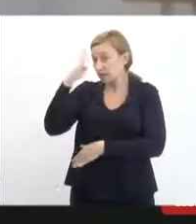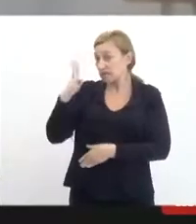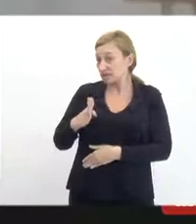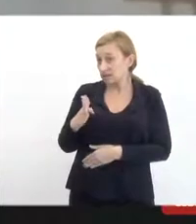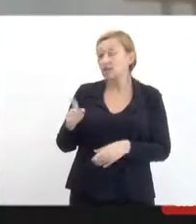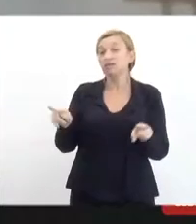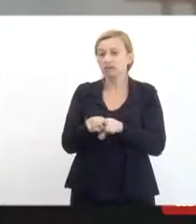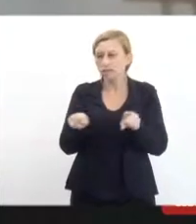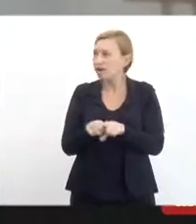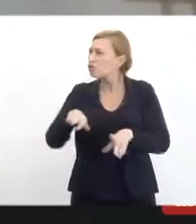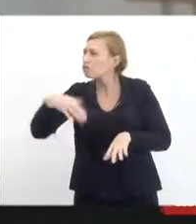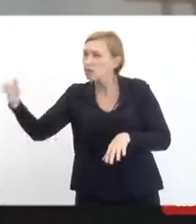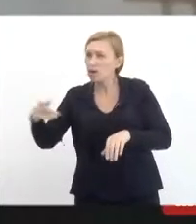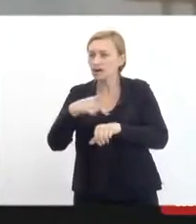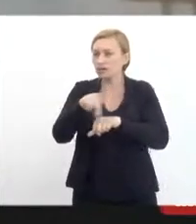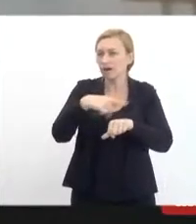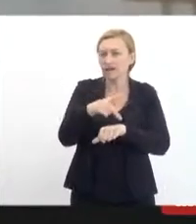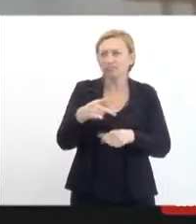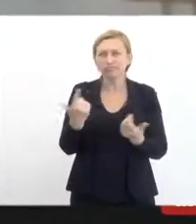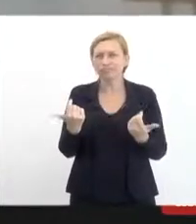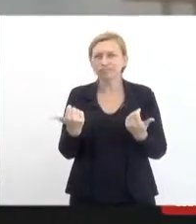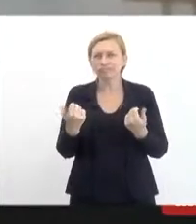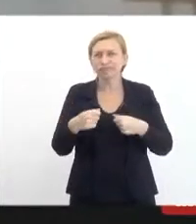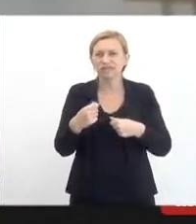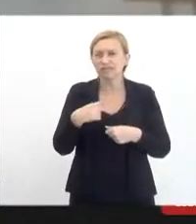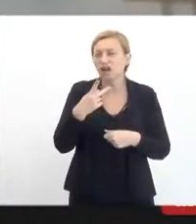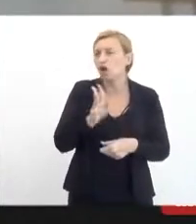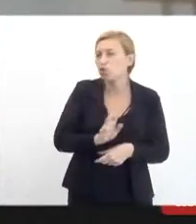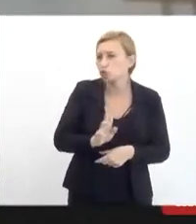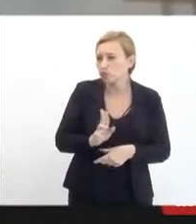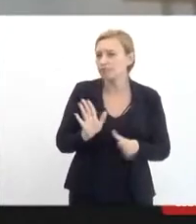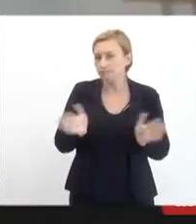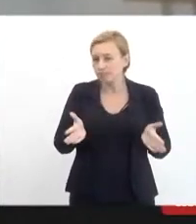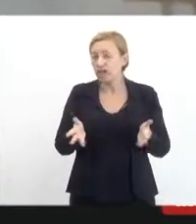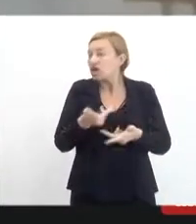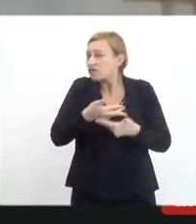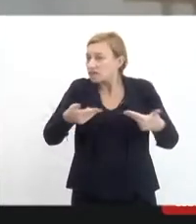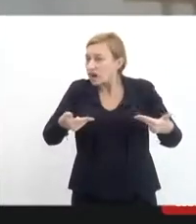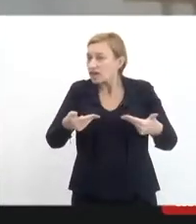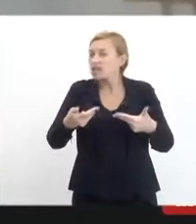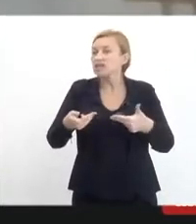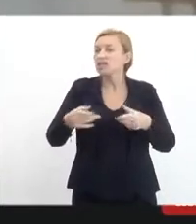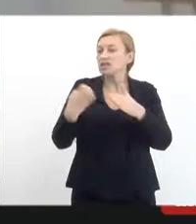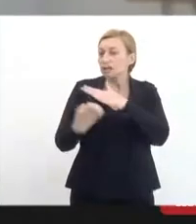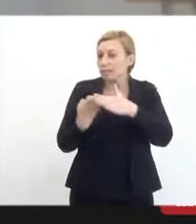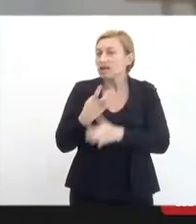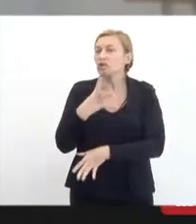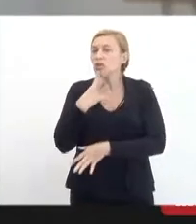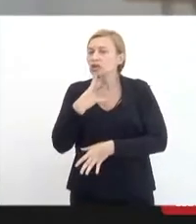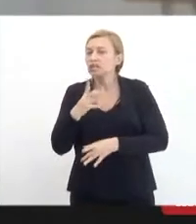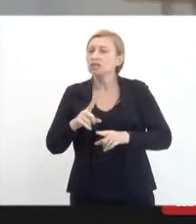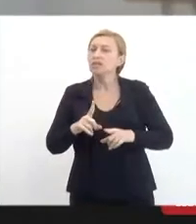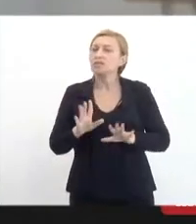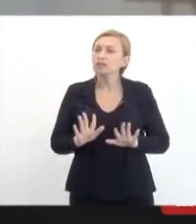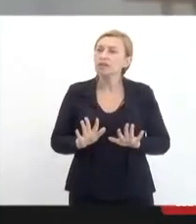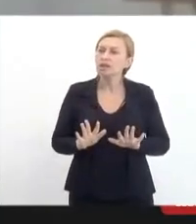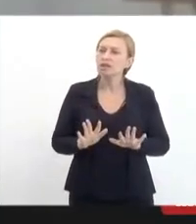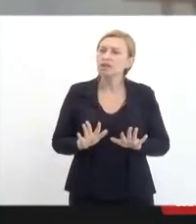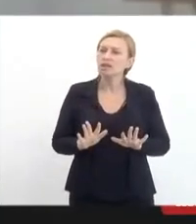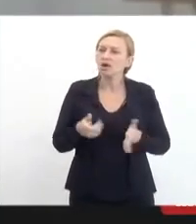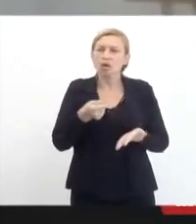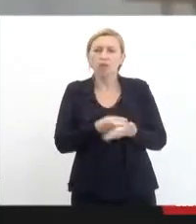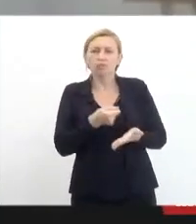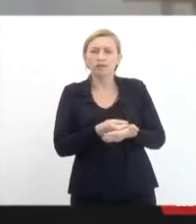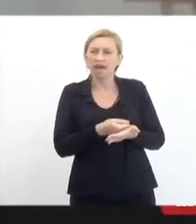até estrangeiras, Queiroz Galvão, Schlumberger, Halliburton. Várias empresas conhecidas e que se